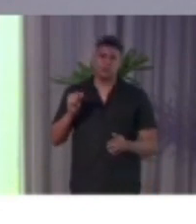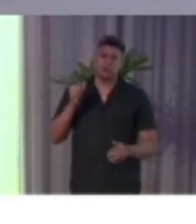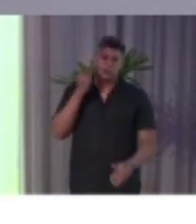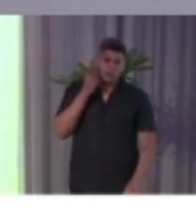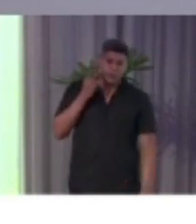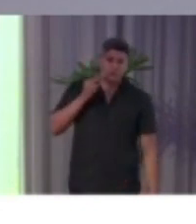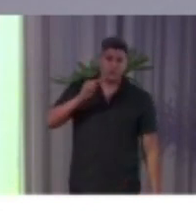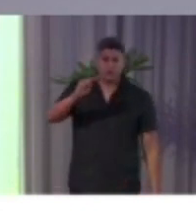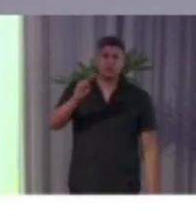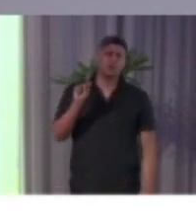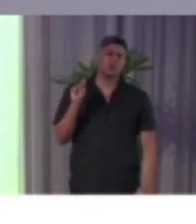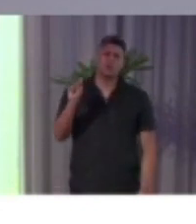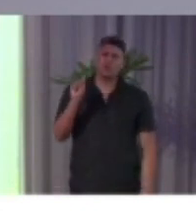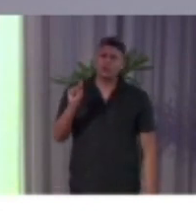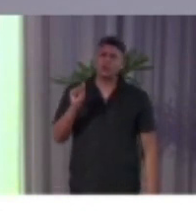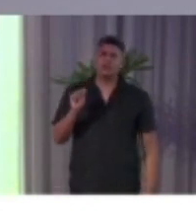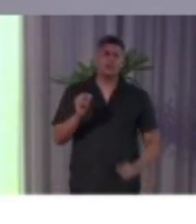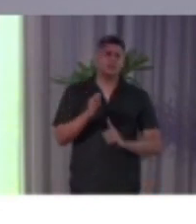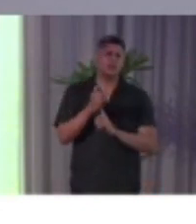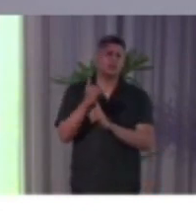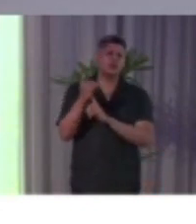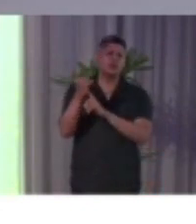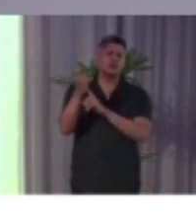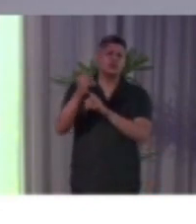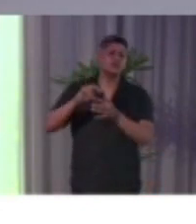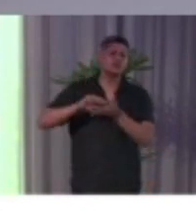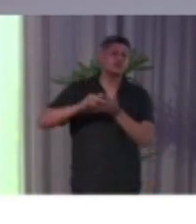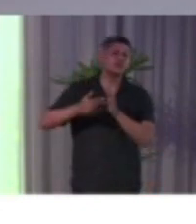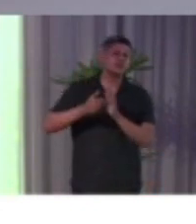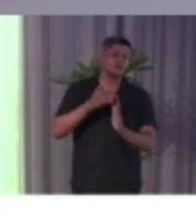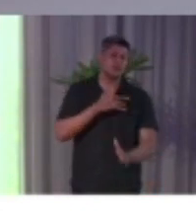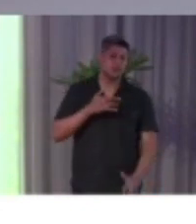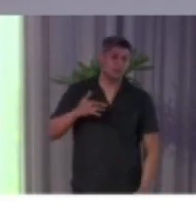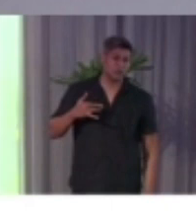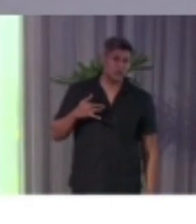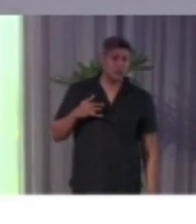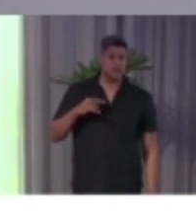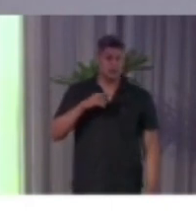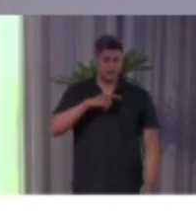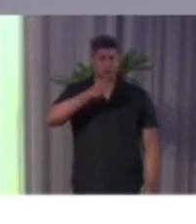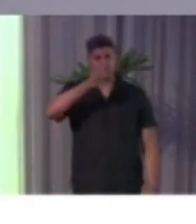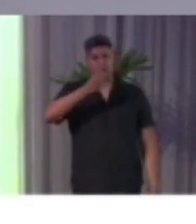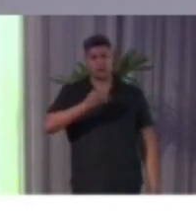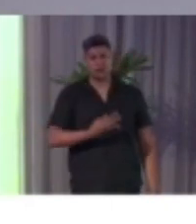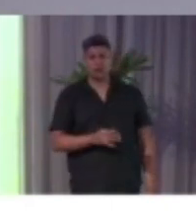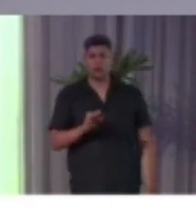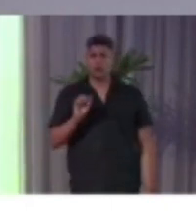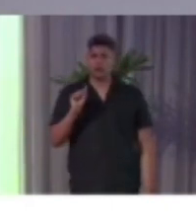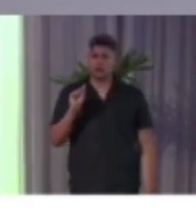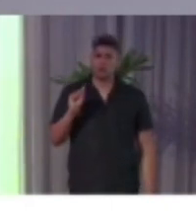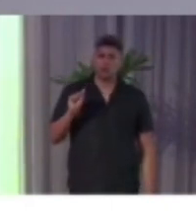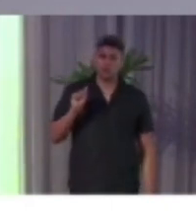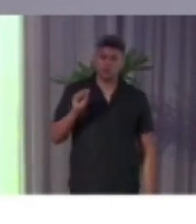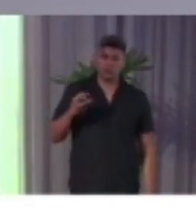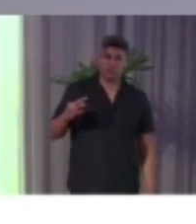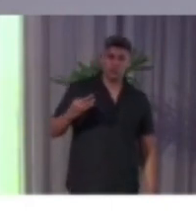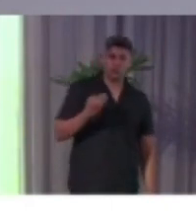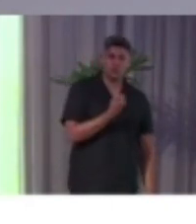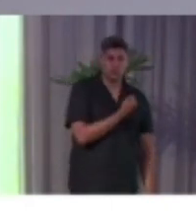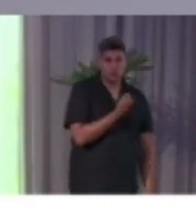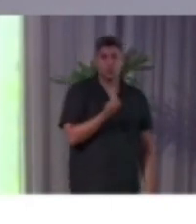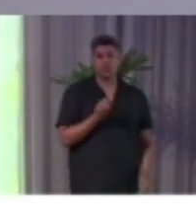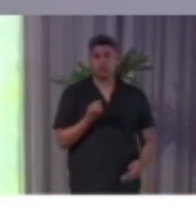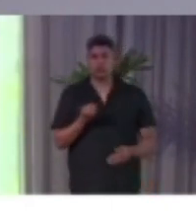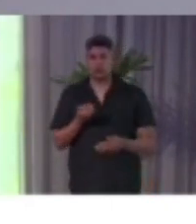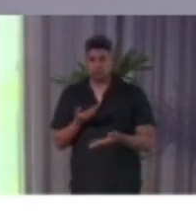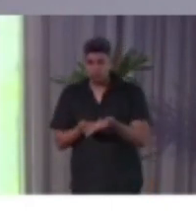2 dias, o que são tecnologias em saúde, né? Então, a gente tem ali como definição que todas aquelas intervenções que têm como